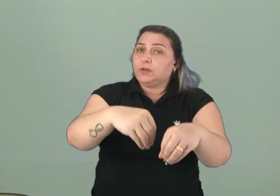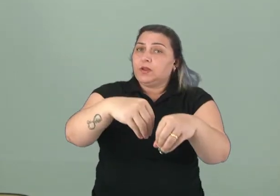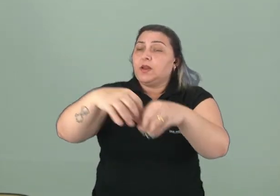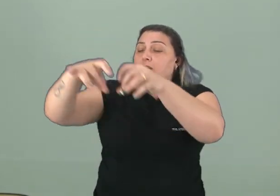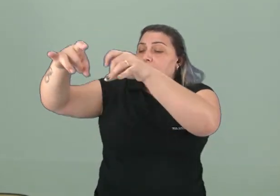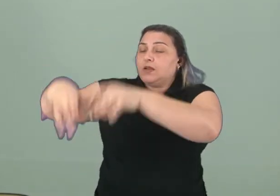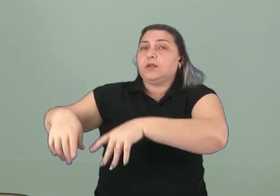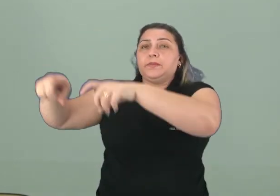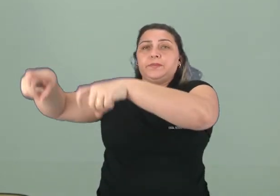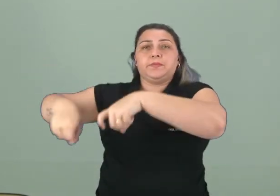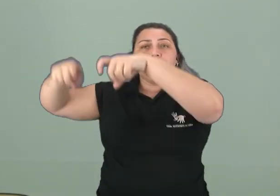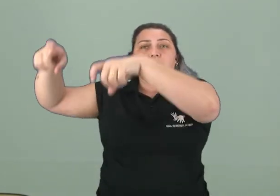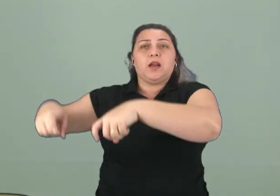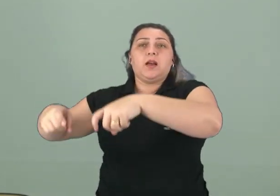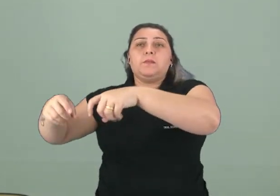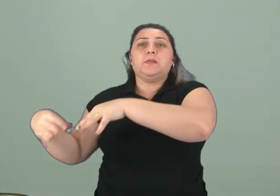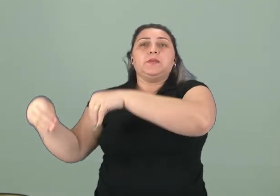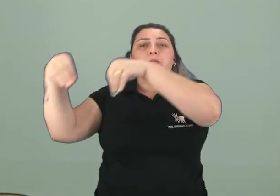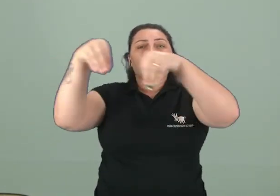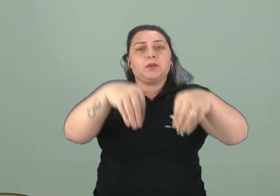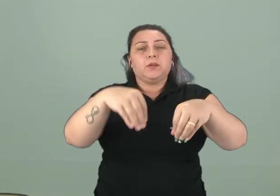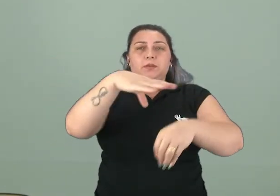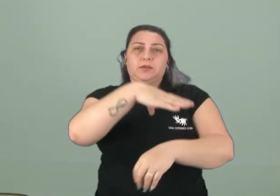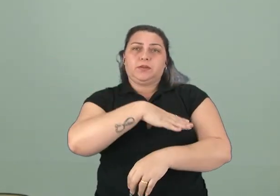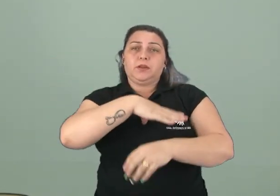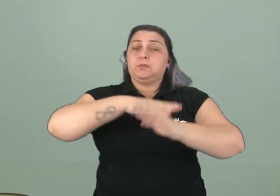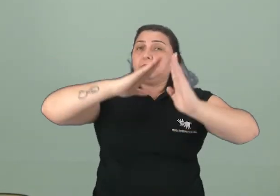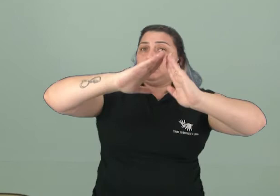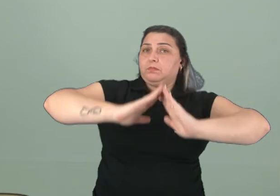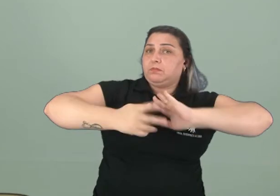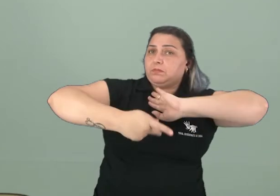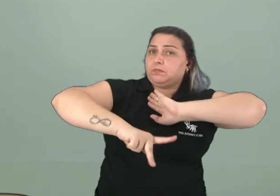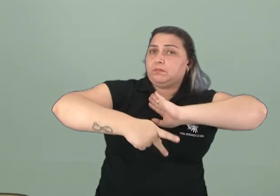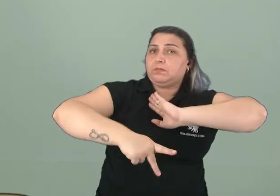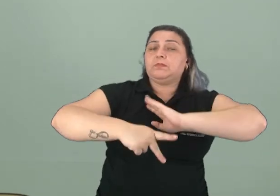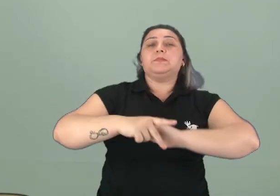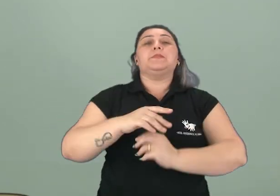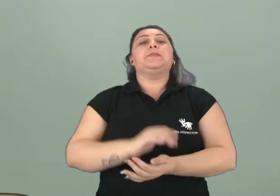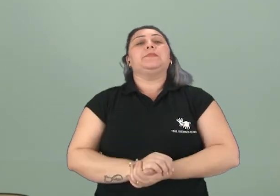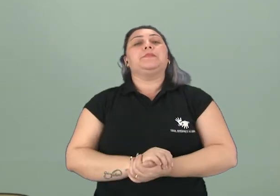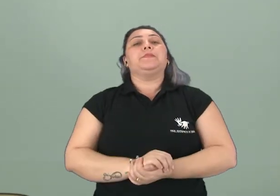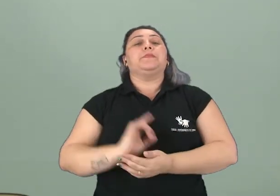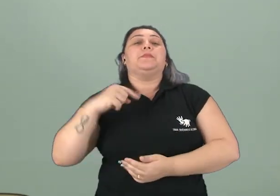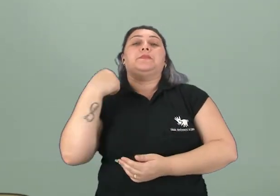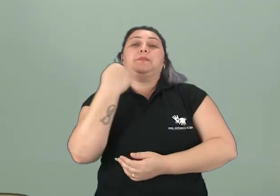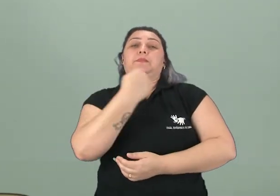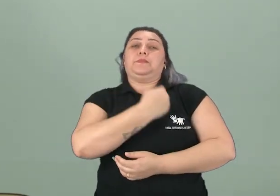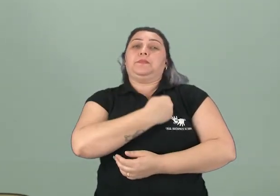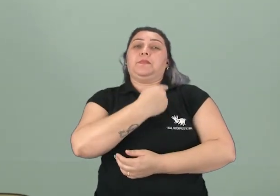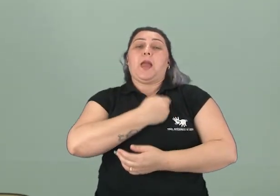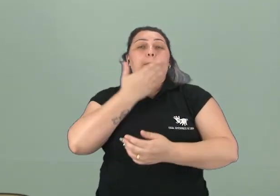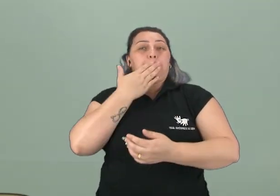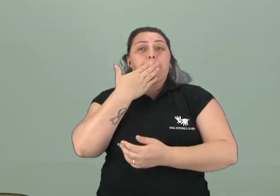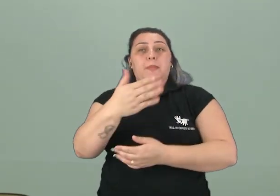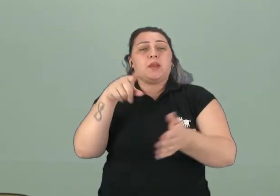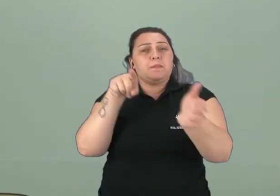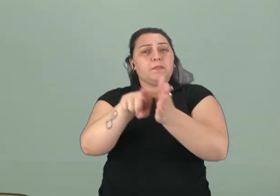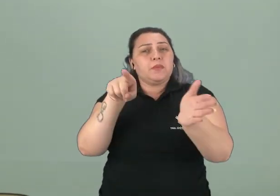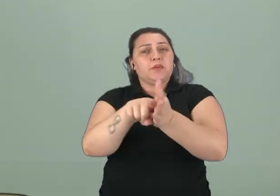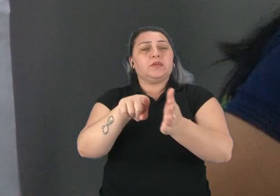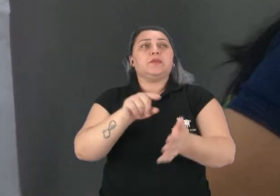zona rural, ou seja, do campo, para vir para a cidade, a zona urbana. E a gente vai, olha só o que pede a questão aqui,